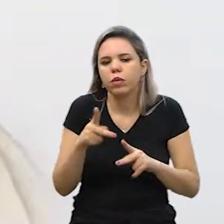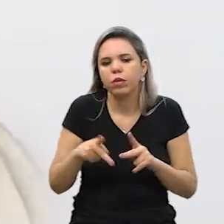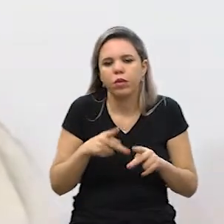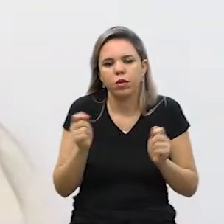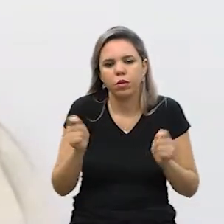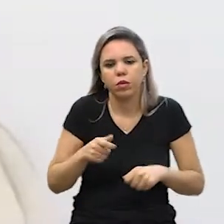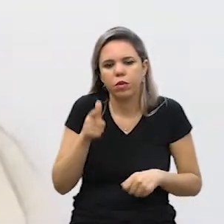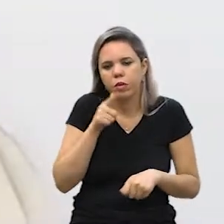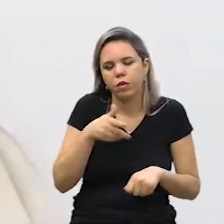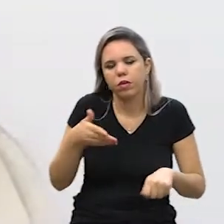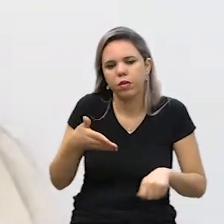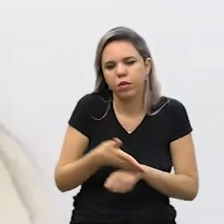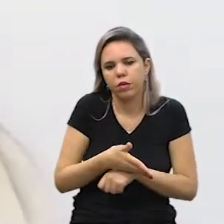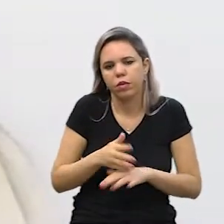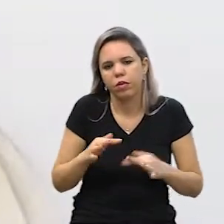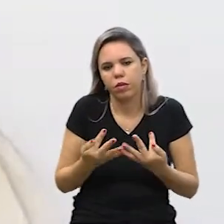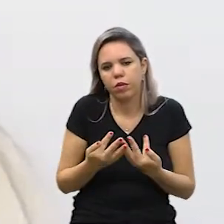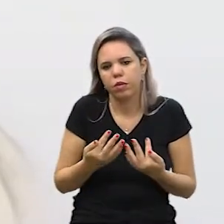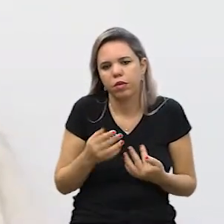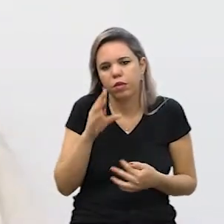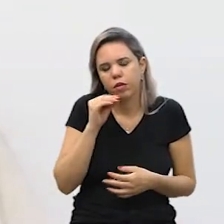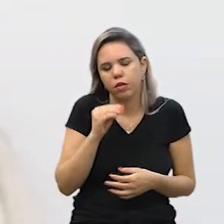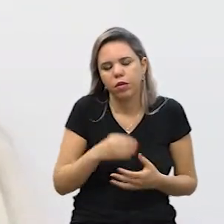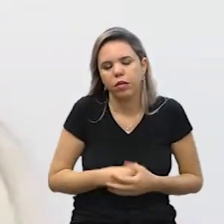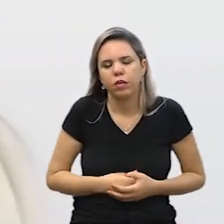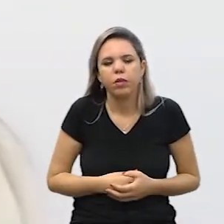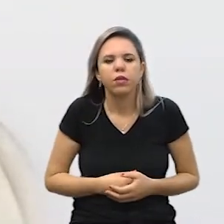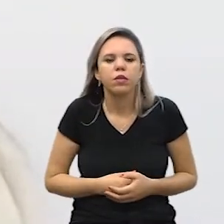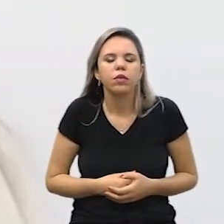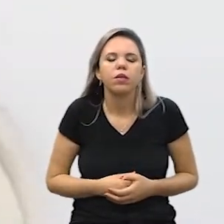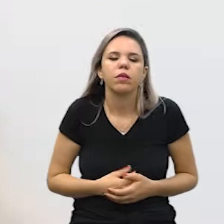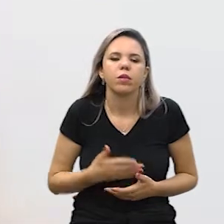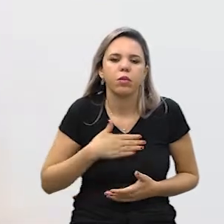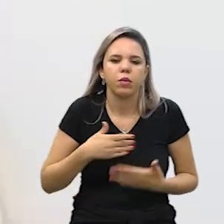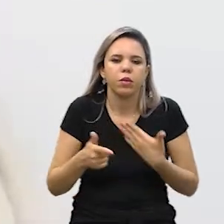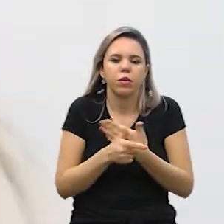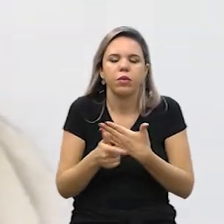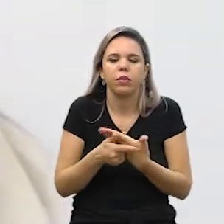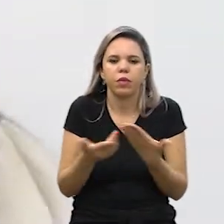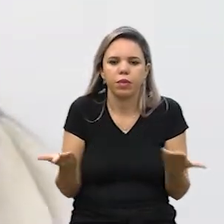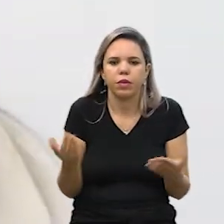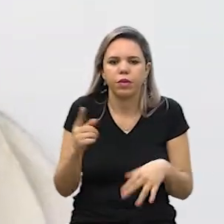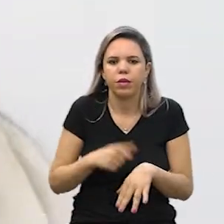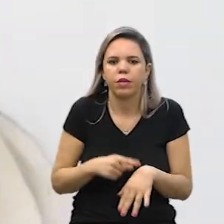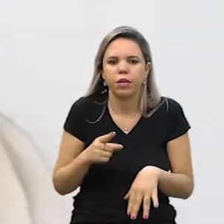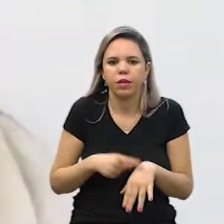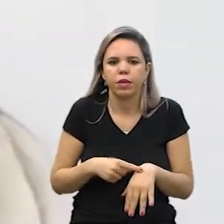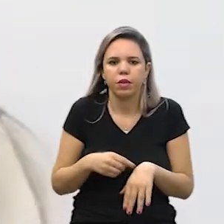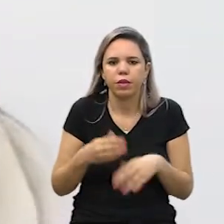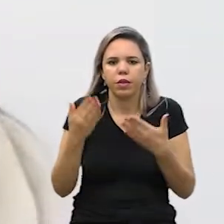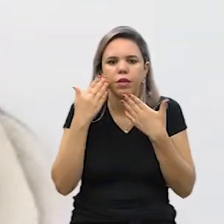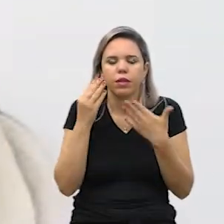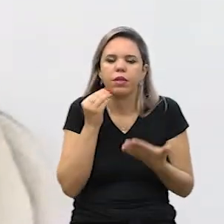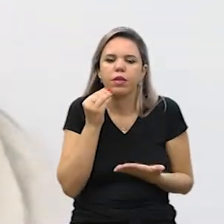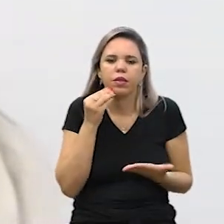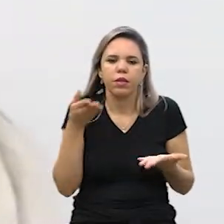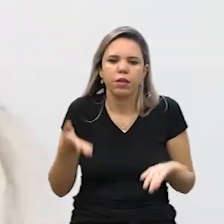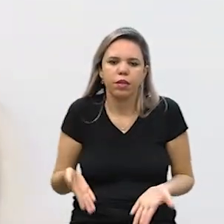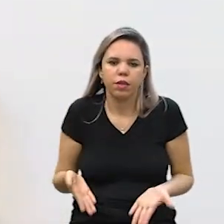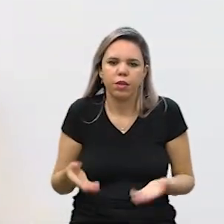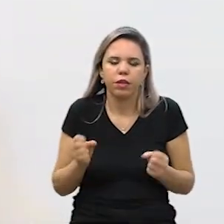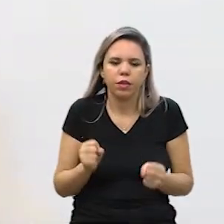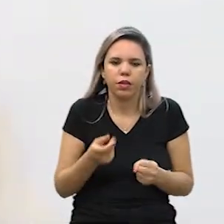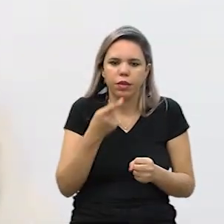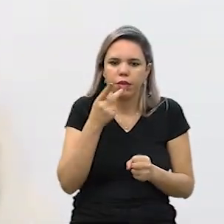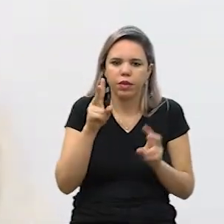as pessoas, os pais, corpo docente, tenham acesso a isso. Então, o meu papel neste momento, e agradeço a oportunidade por